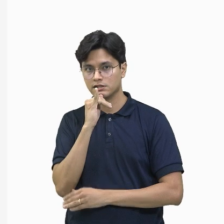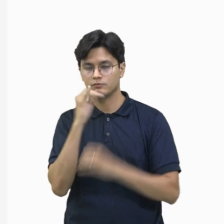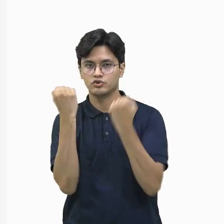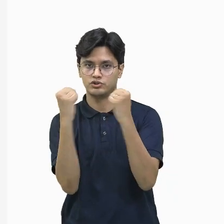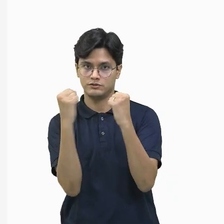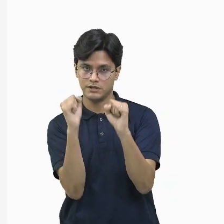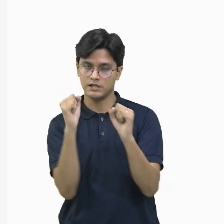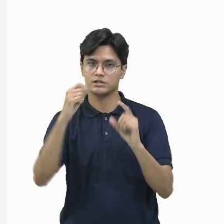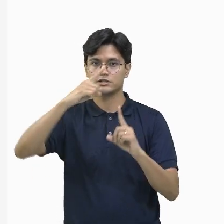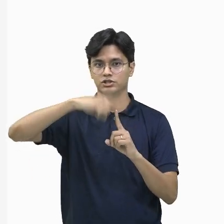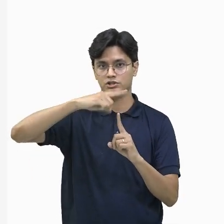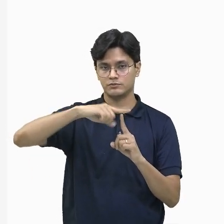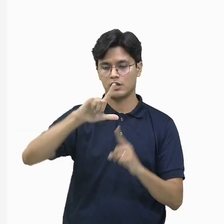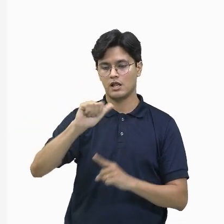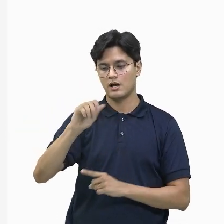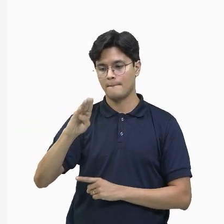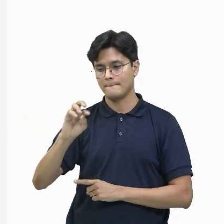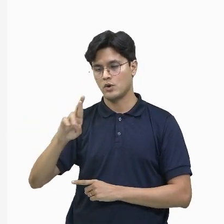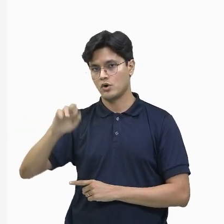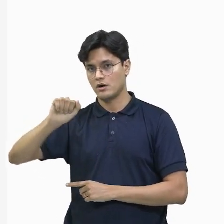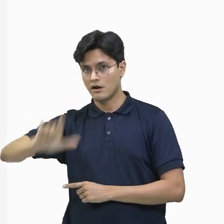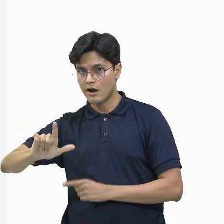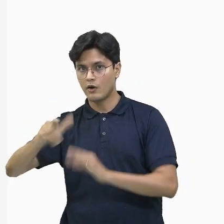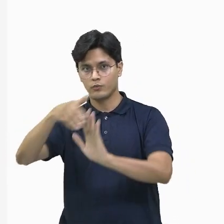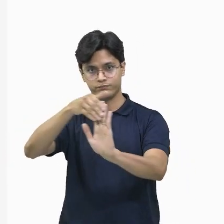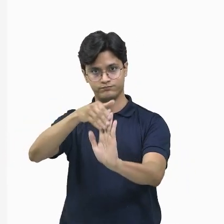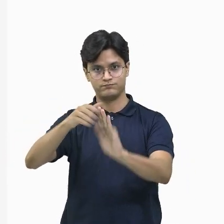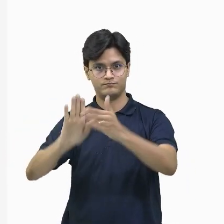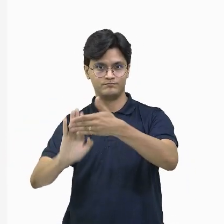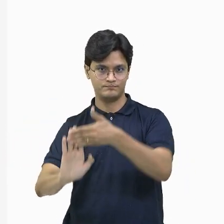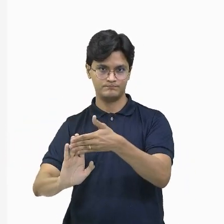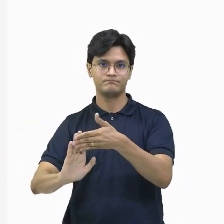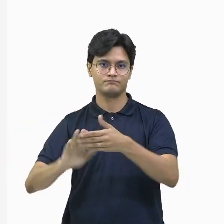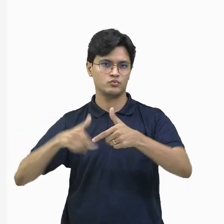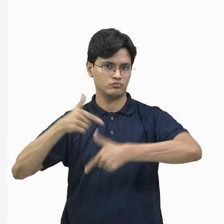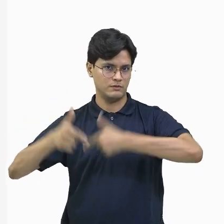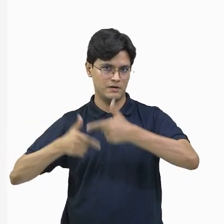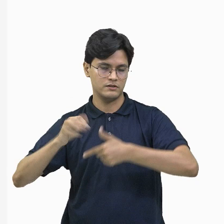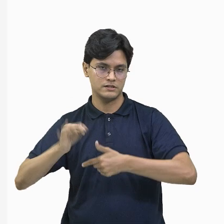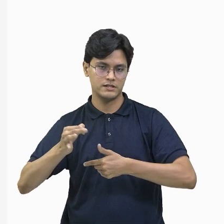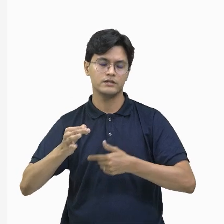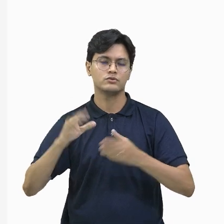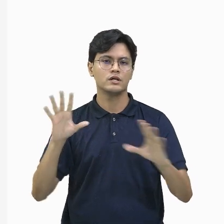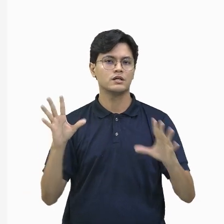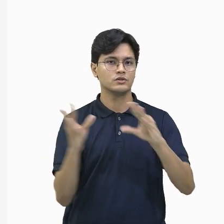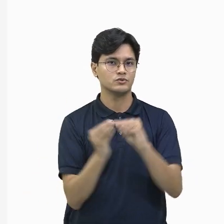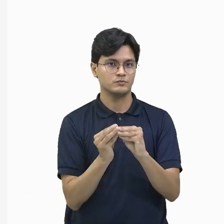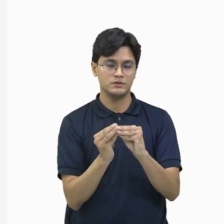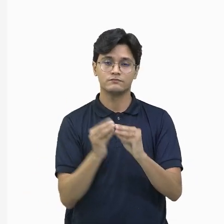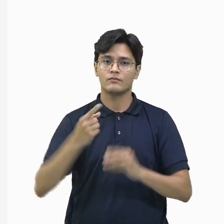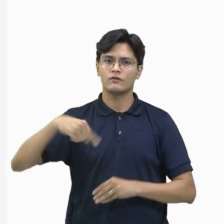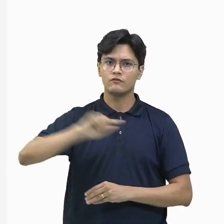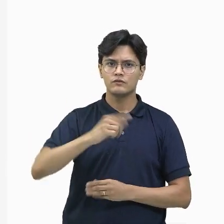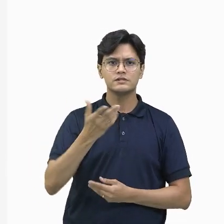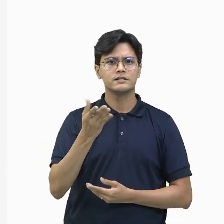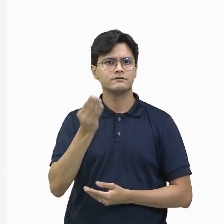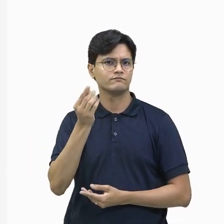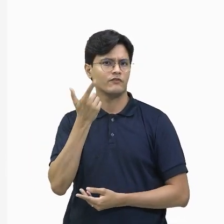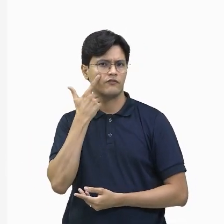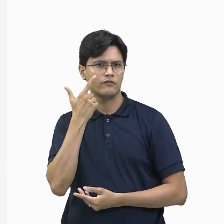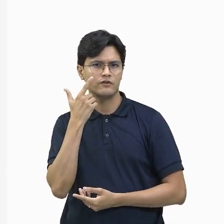Então, essa é a definição de ginástica de condicionamento físico. Resumindo, vocês viram que esse tipo